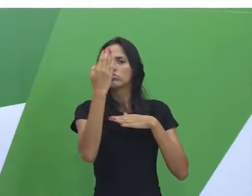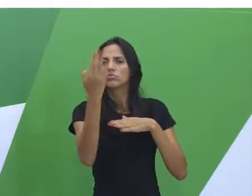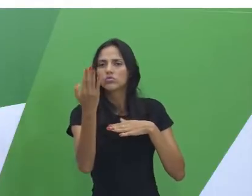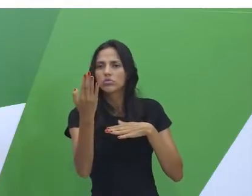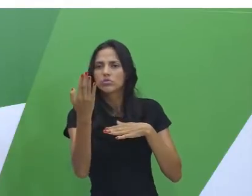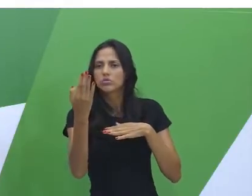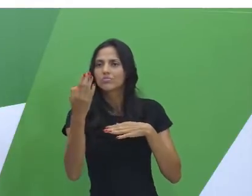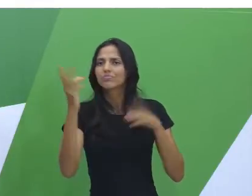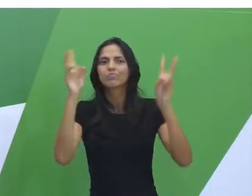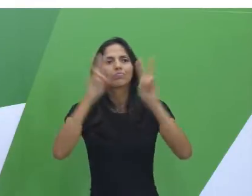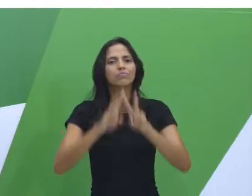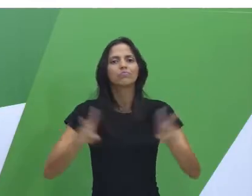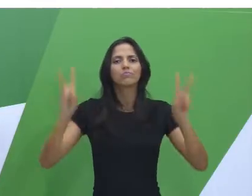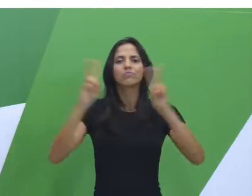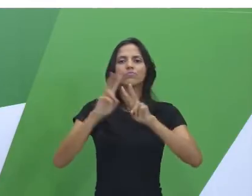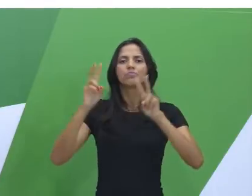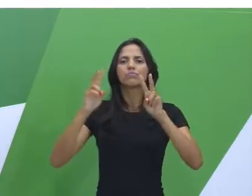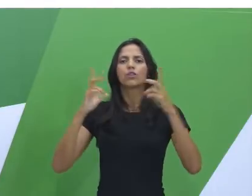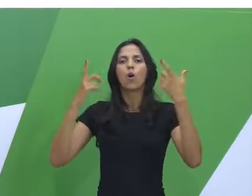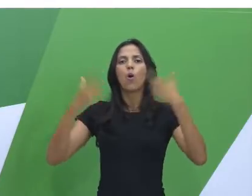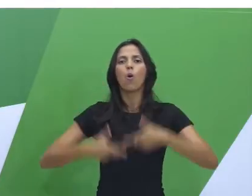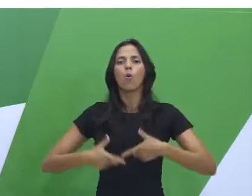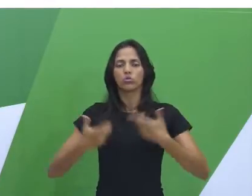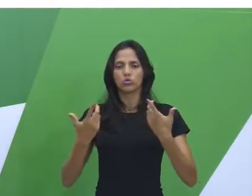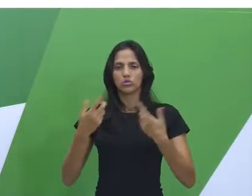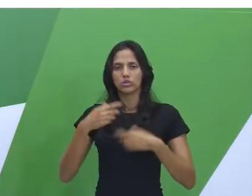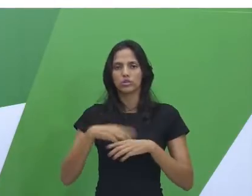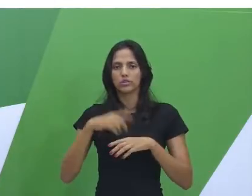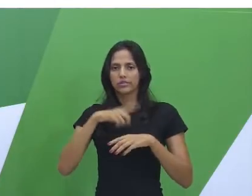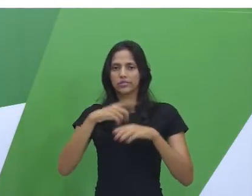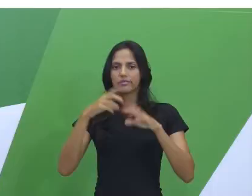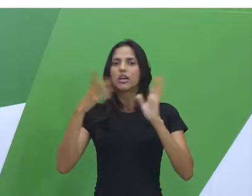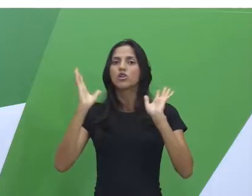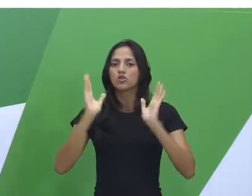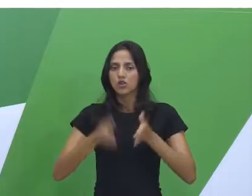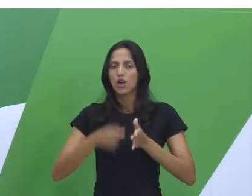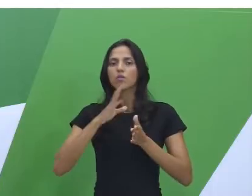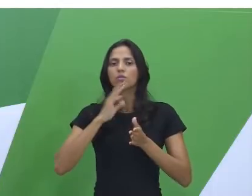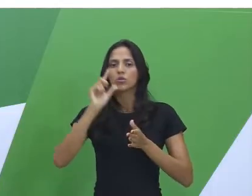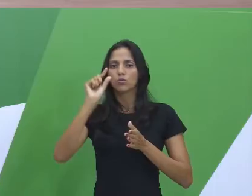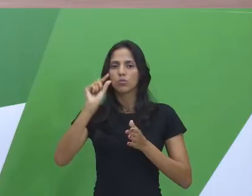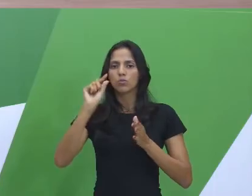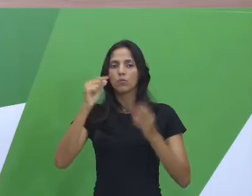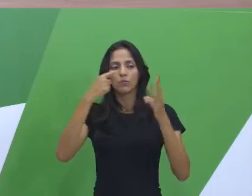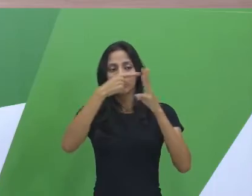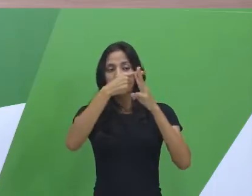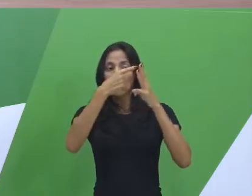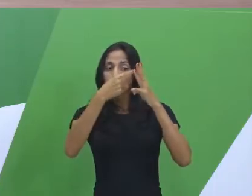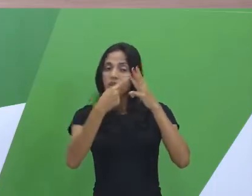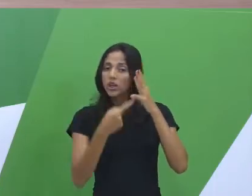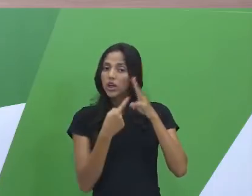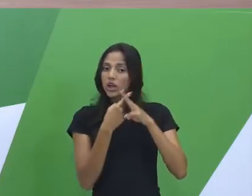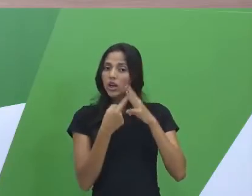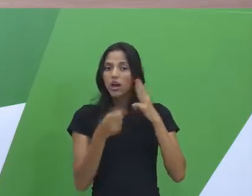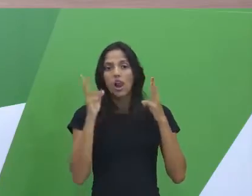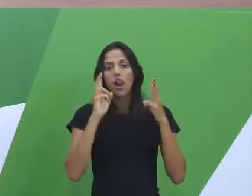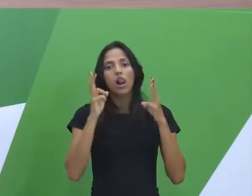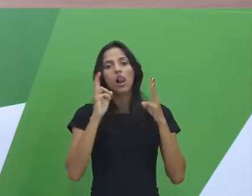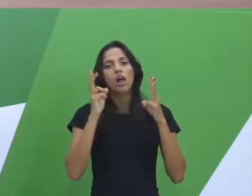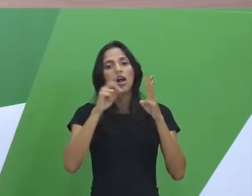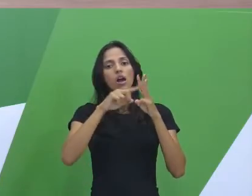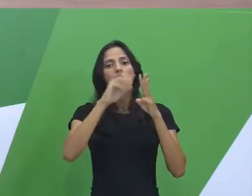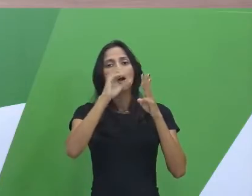essas relações básicas da trigonometria que nós já passeamos, que são o quê? São 3.